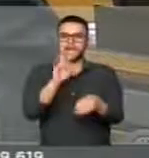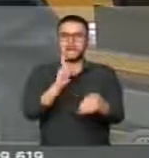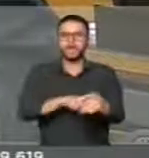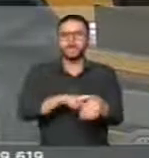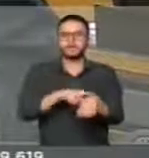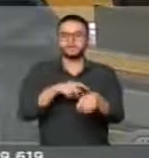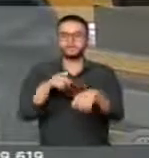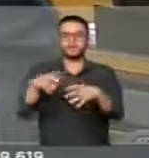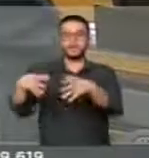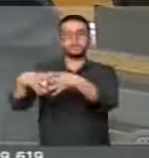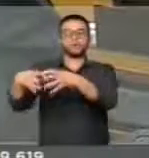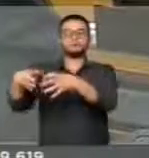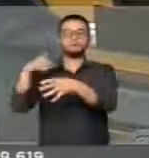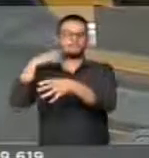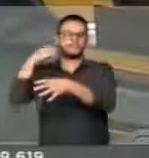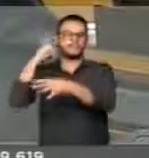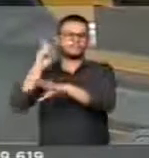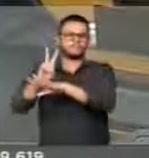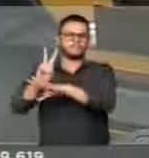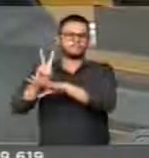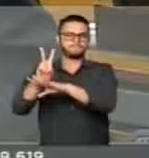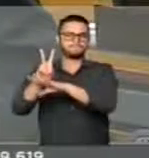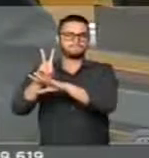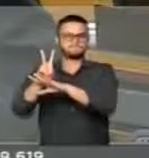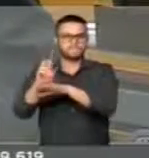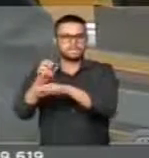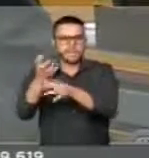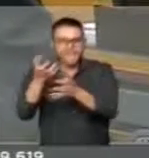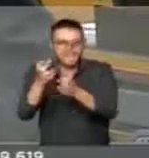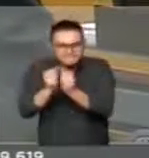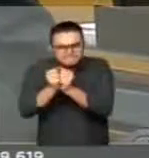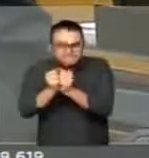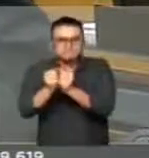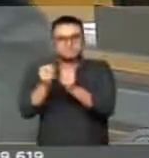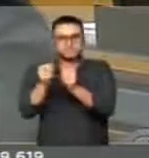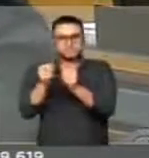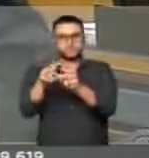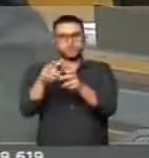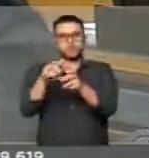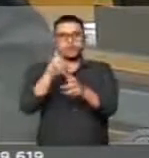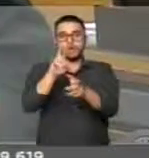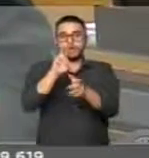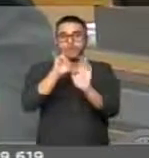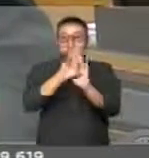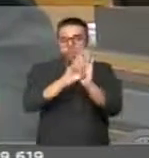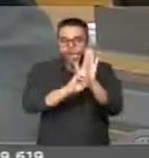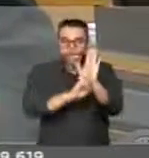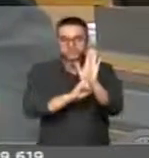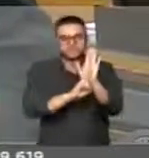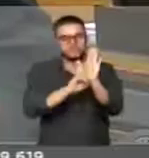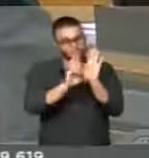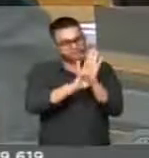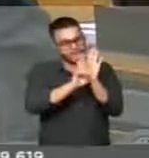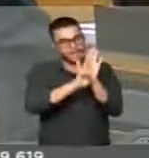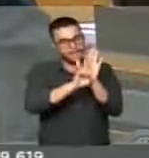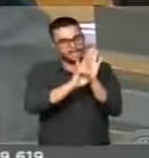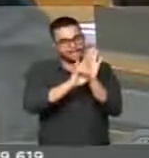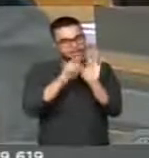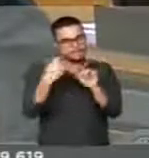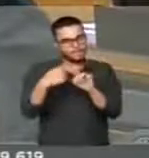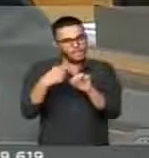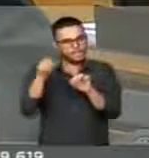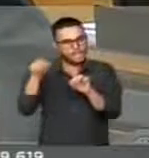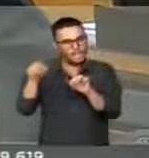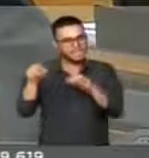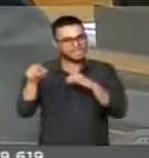muito ao rito, é porque tem uma questão de mérito que não pode ser